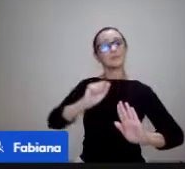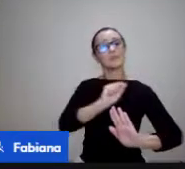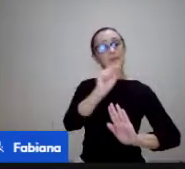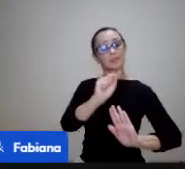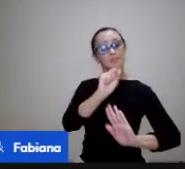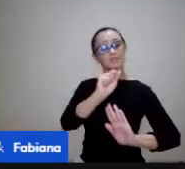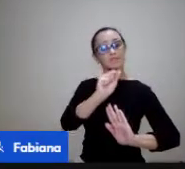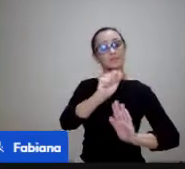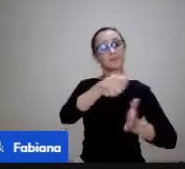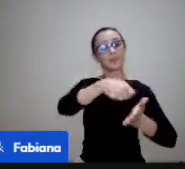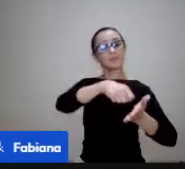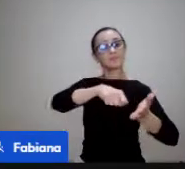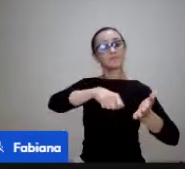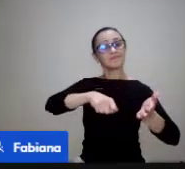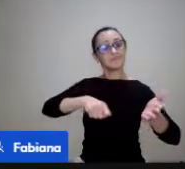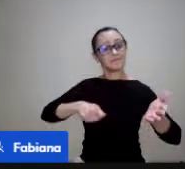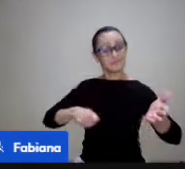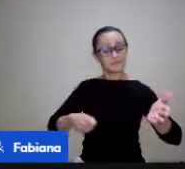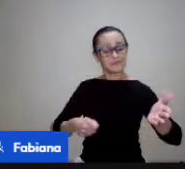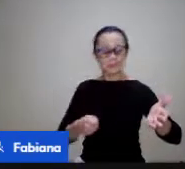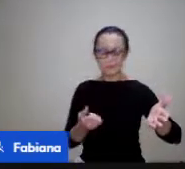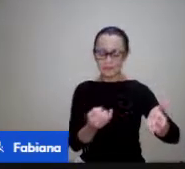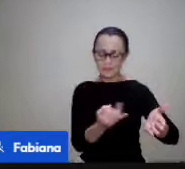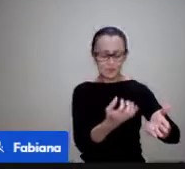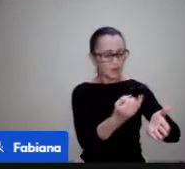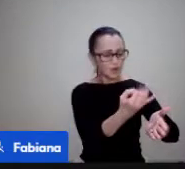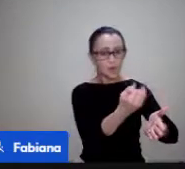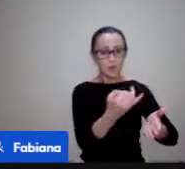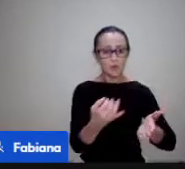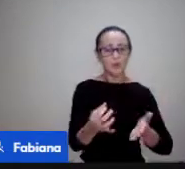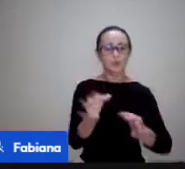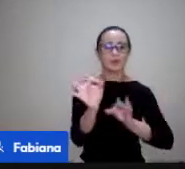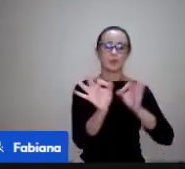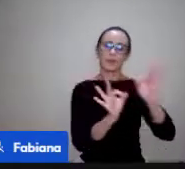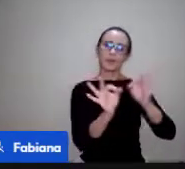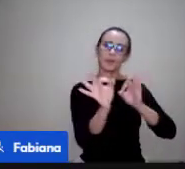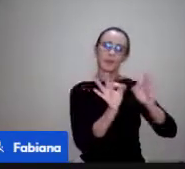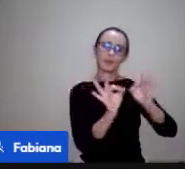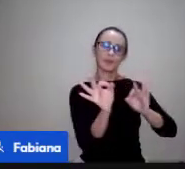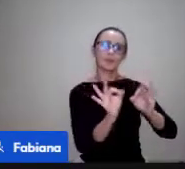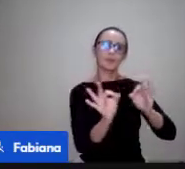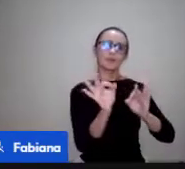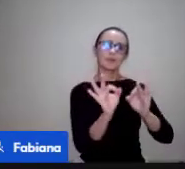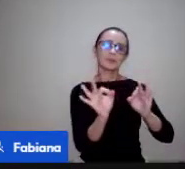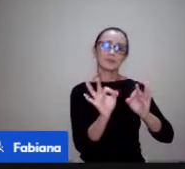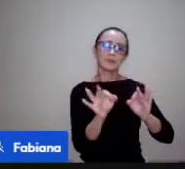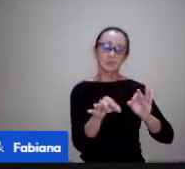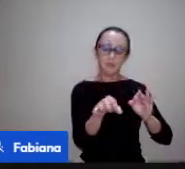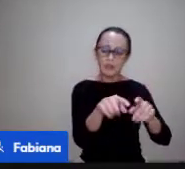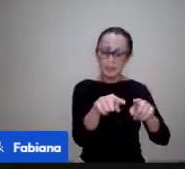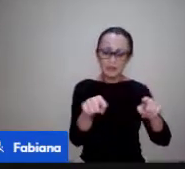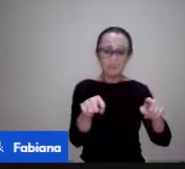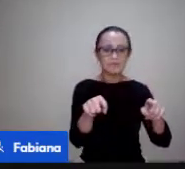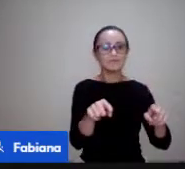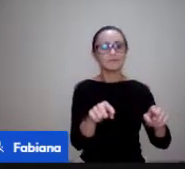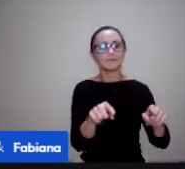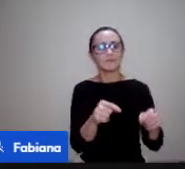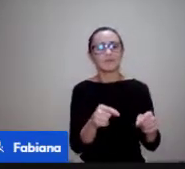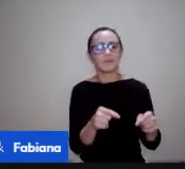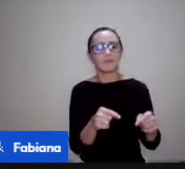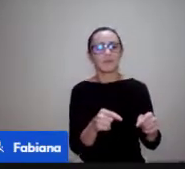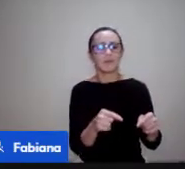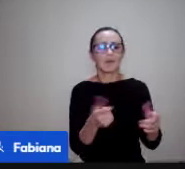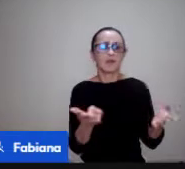eu escrevo esse número, eu organizo ele dentro de um espaço, seja ele na folha,